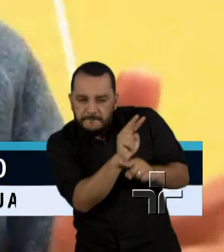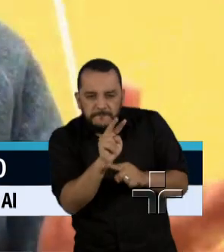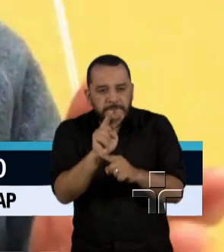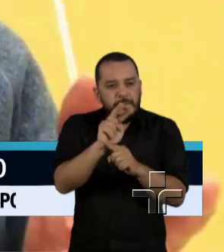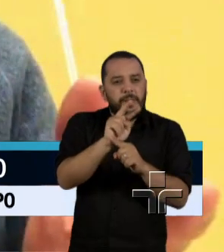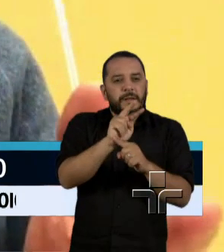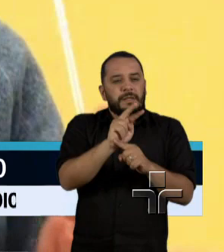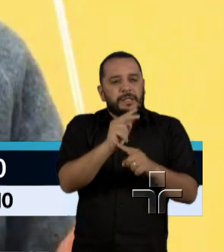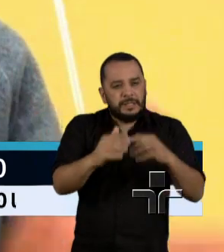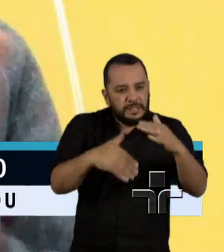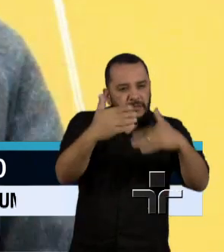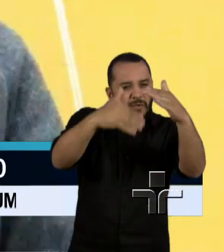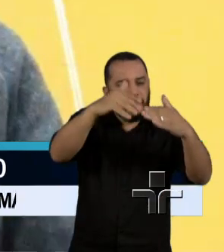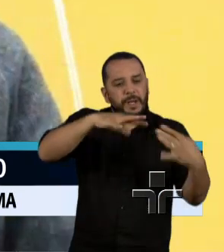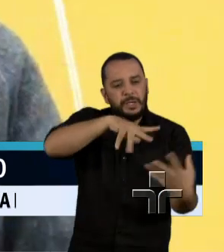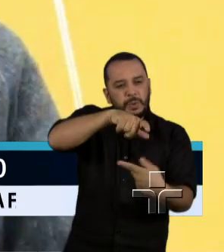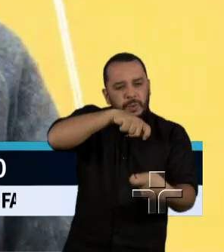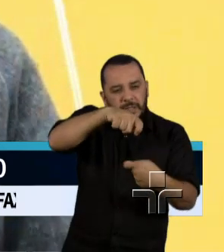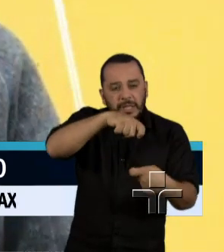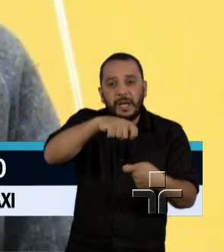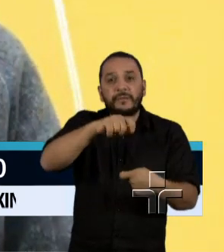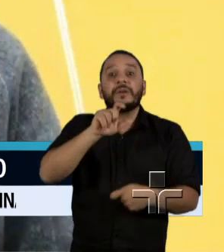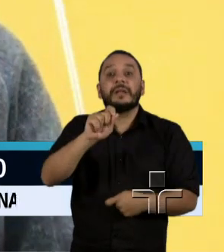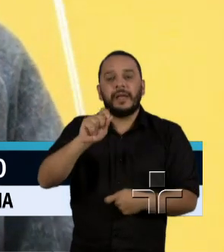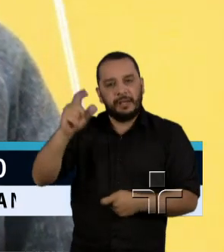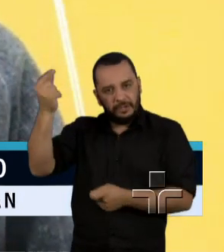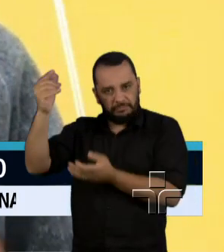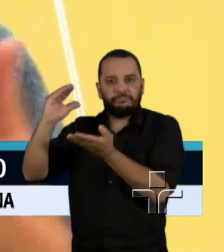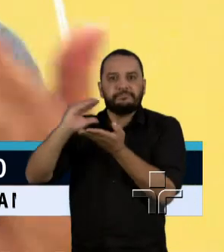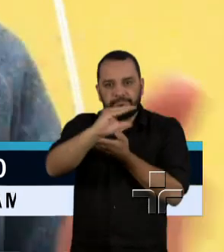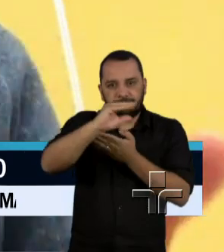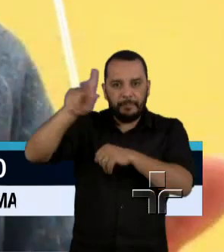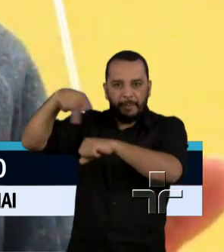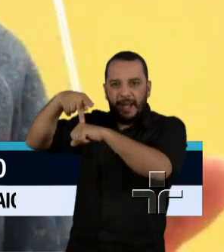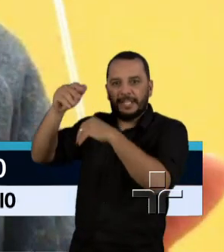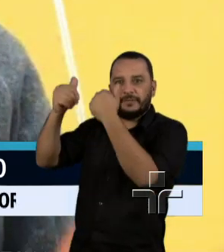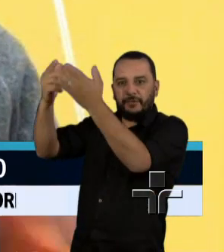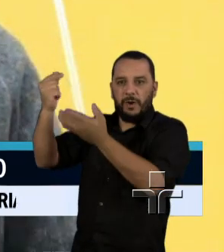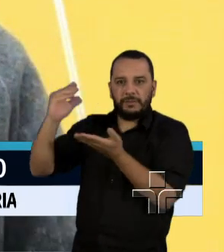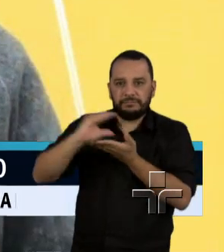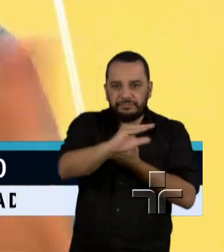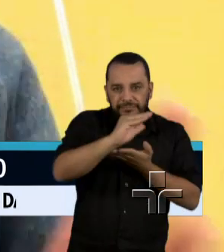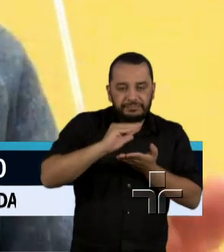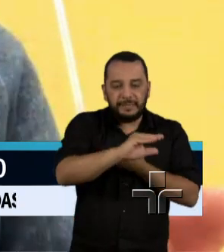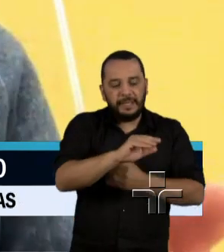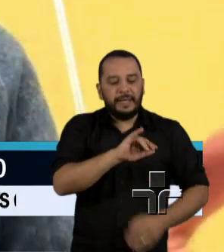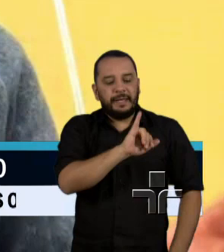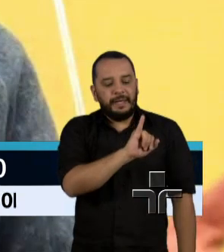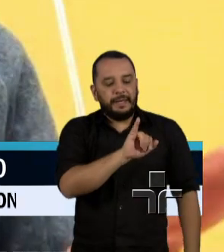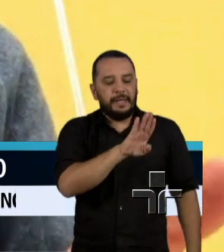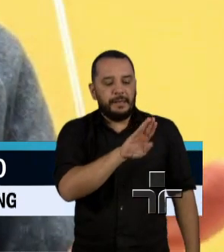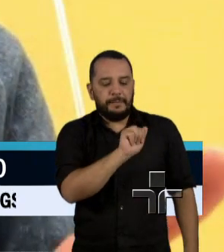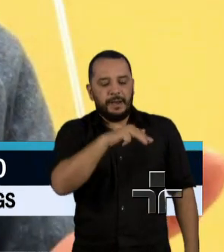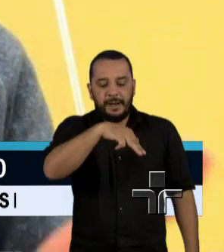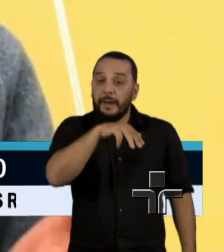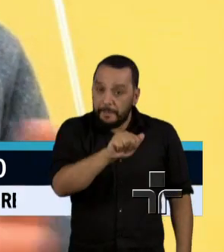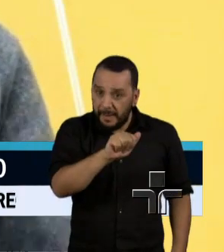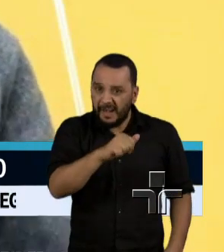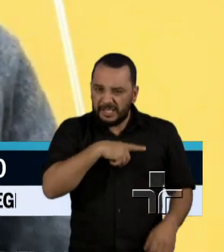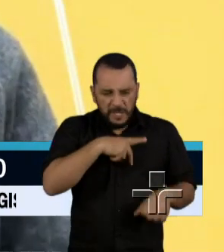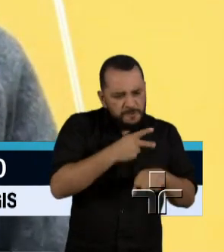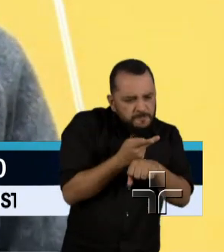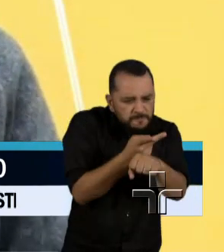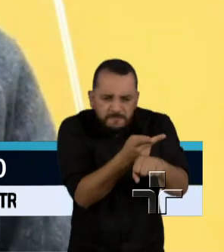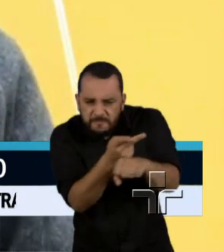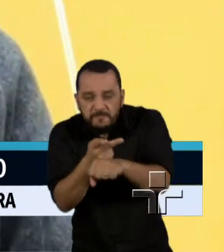desenvolvimento sustentável, era hoje financiado pelo Fundo Amazônia. As operações do IBAMA de campo, a maior parte delas nos últimos anos vem sendo